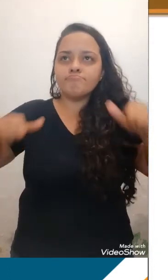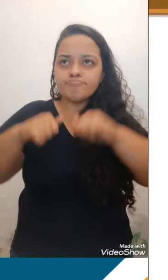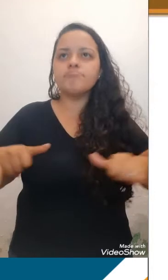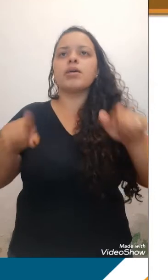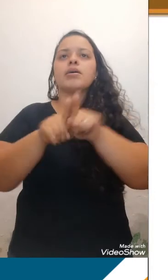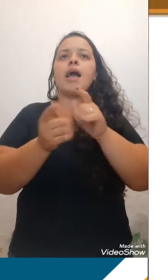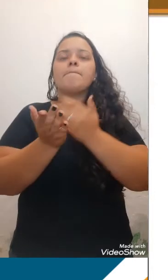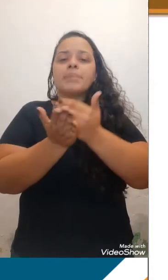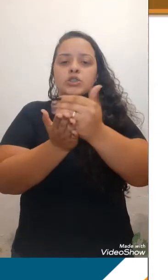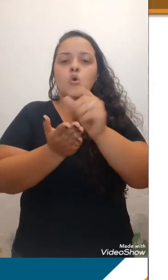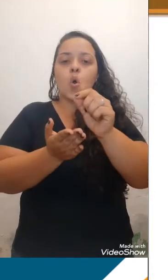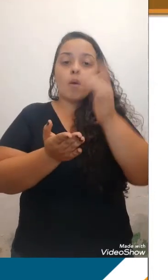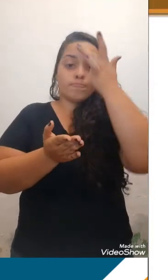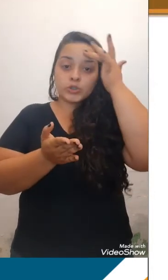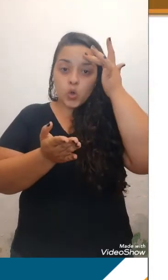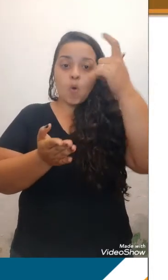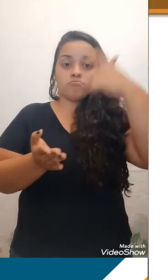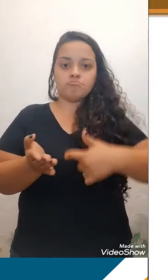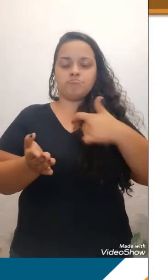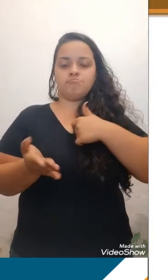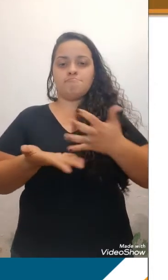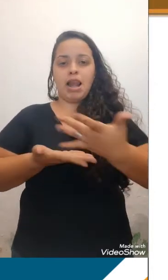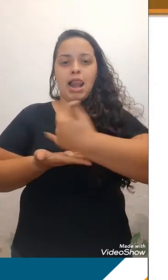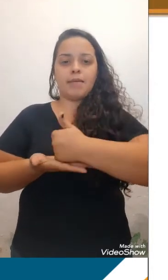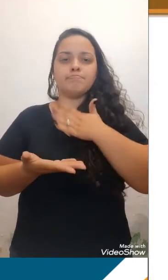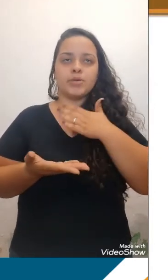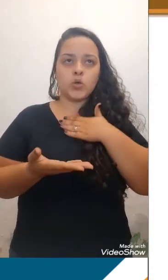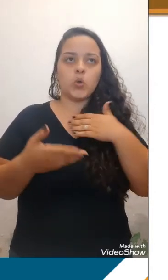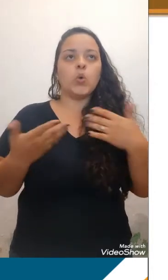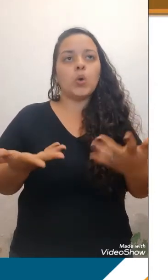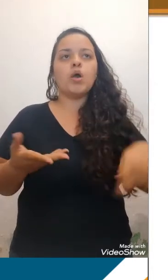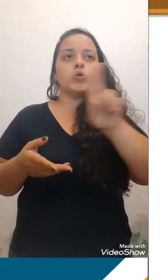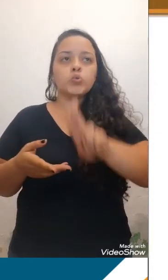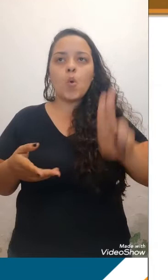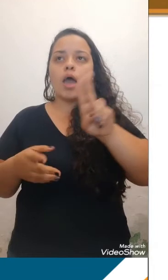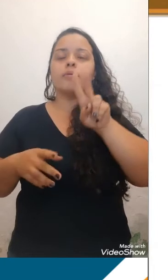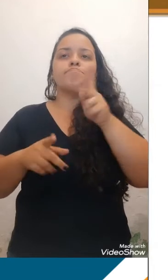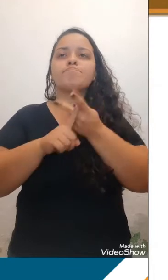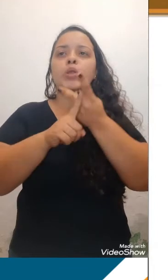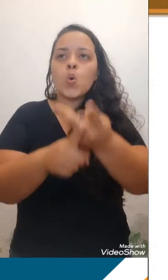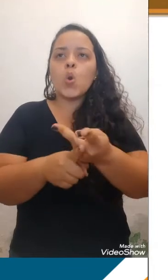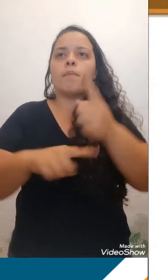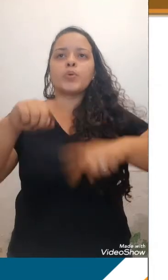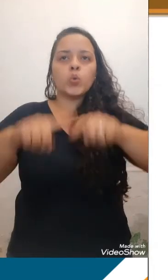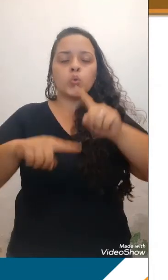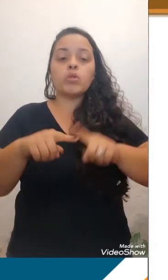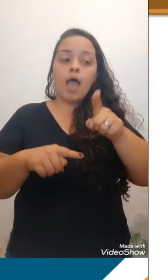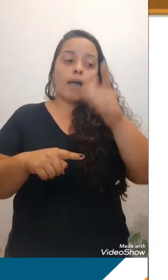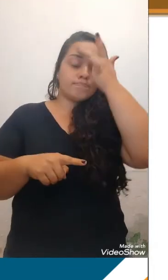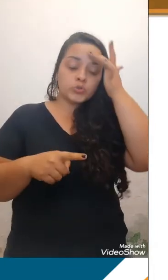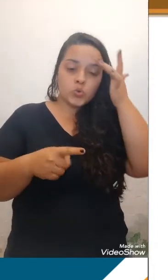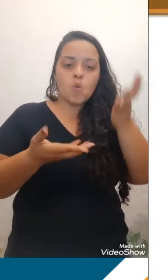das propagandas a partir do uso de dados de internautas. O usuário busca um produto e esses dados